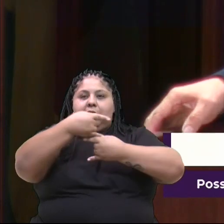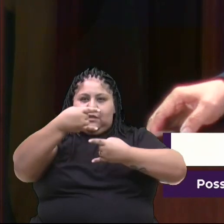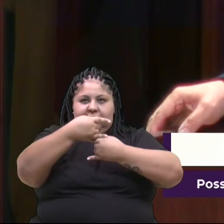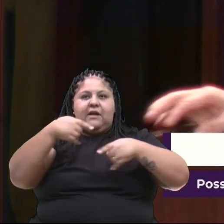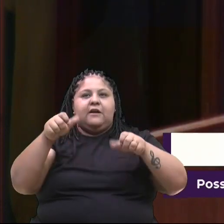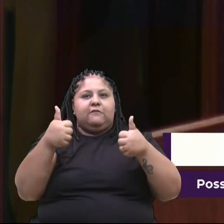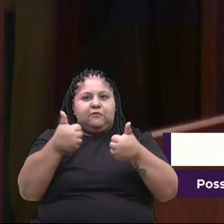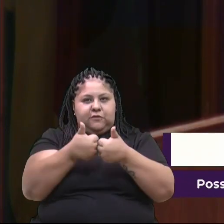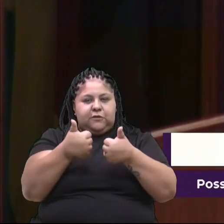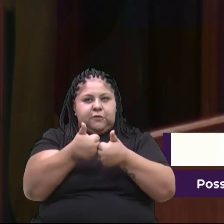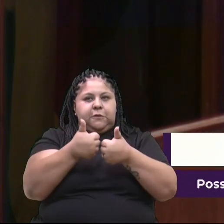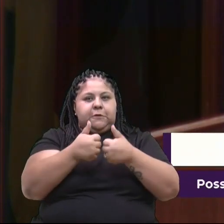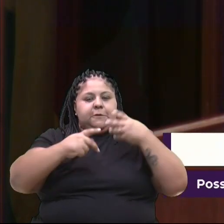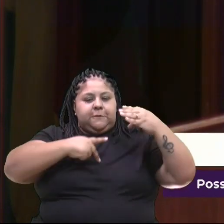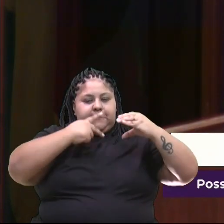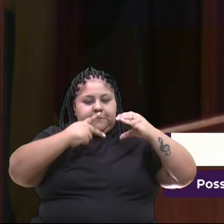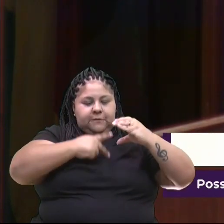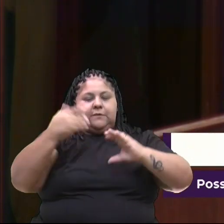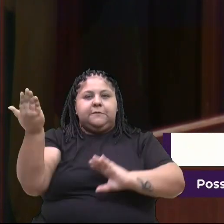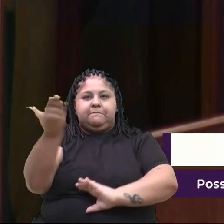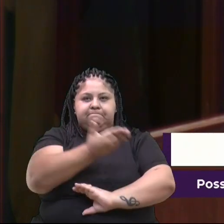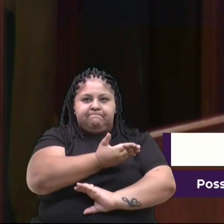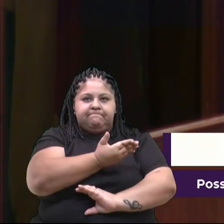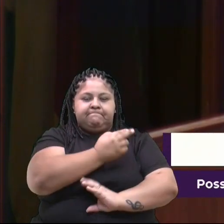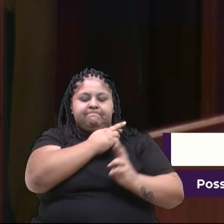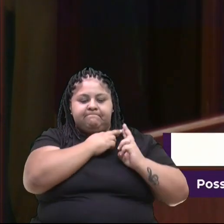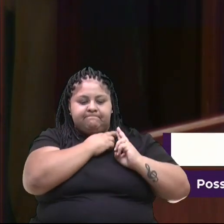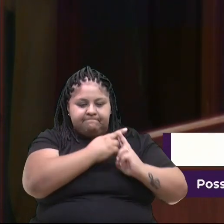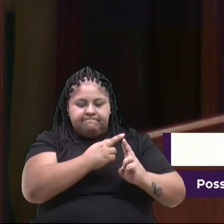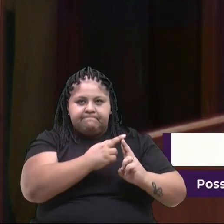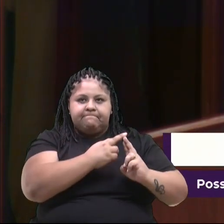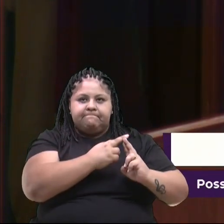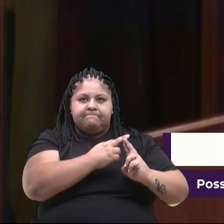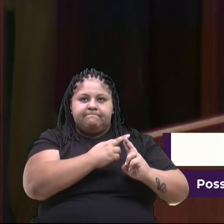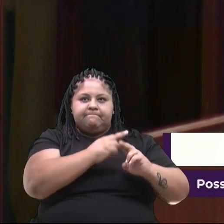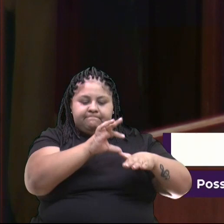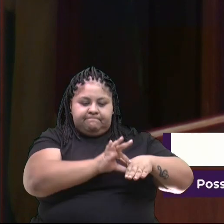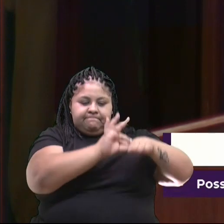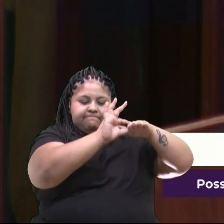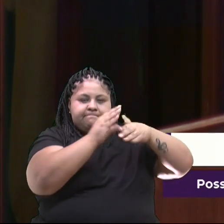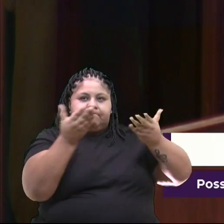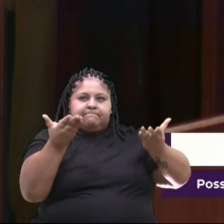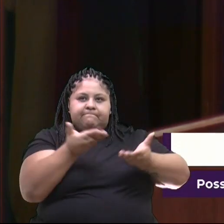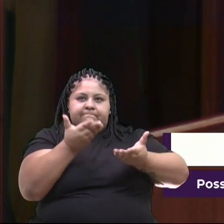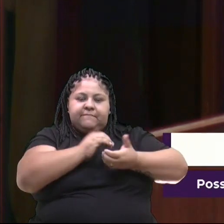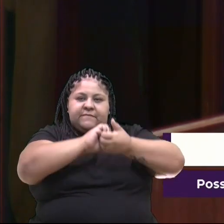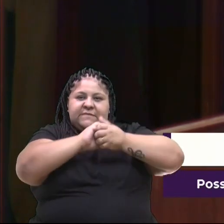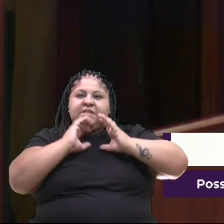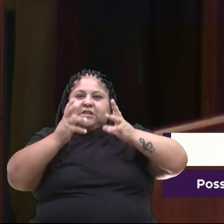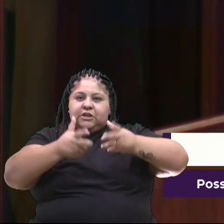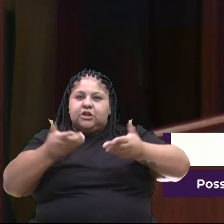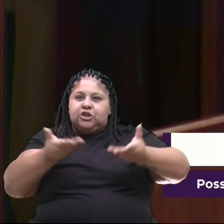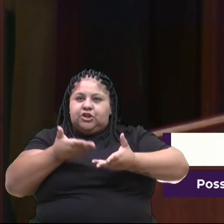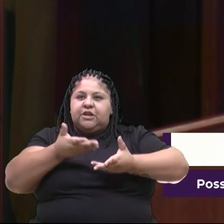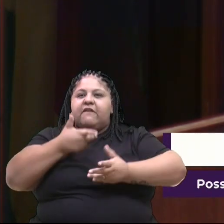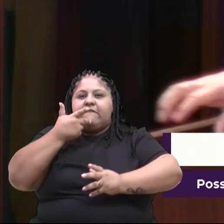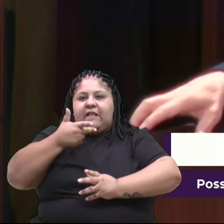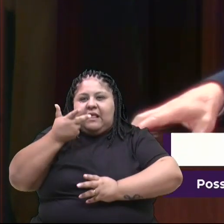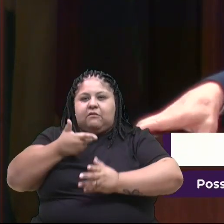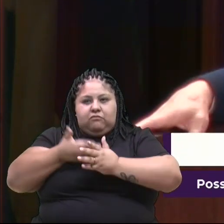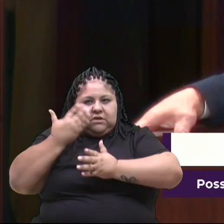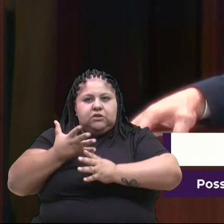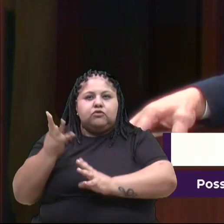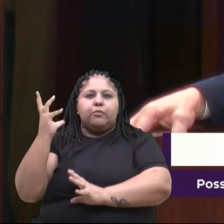Câmara, senhoras e senhores. Em nome dessas autoridades, eu quero saudar a todos já citados pelo protocolo.